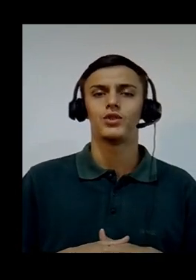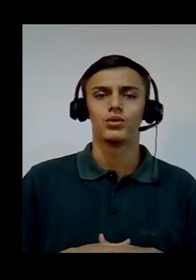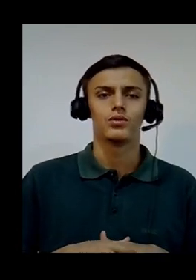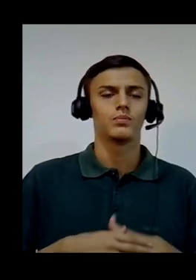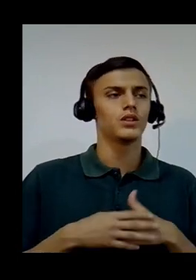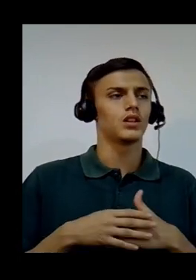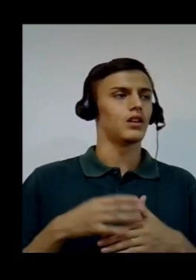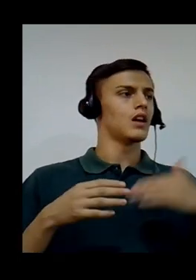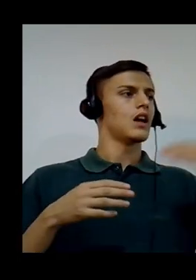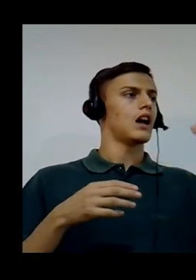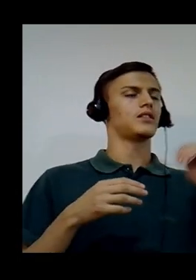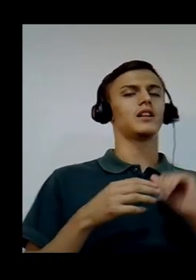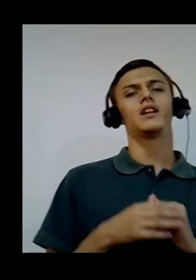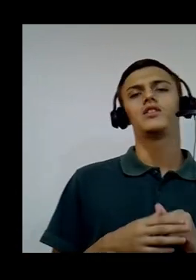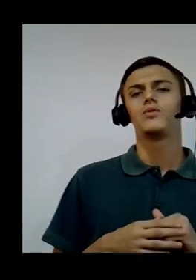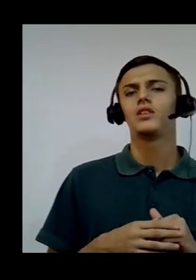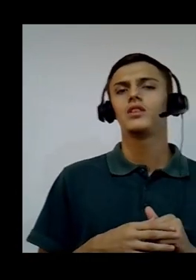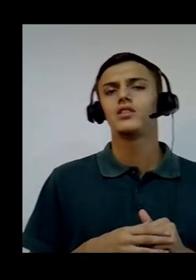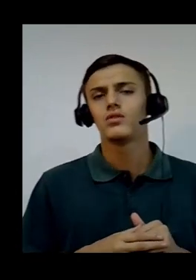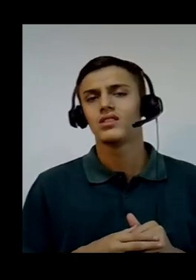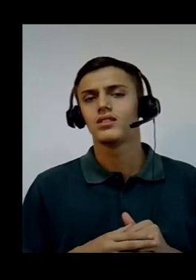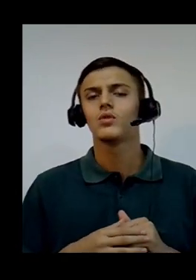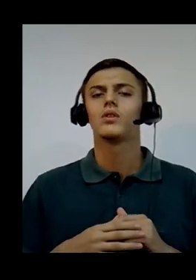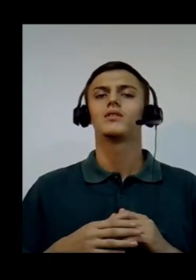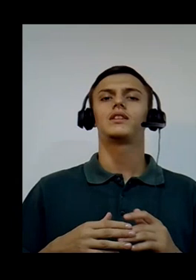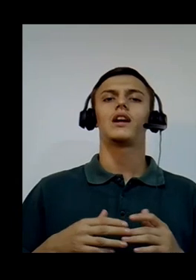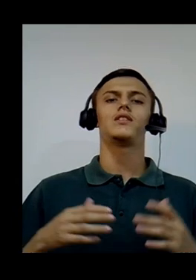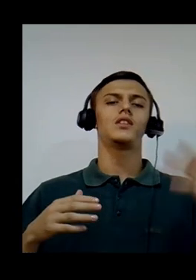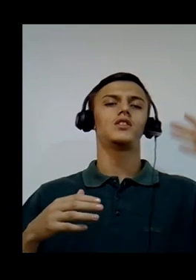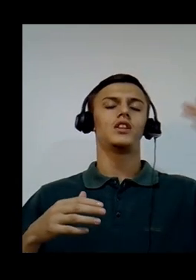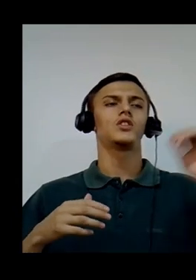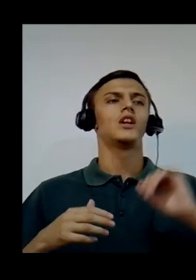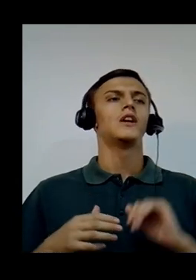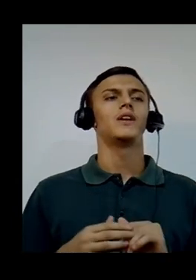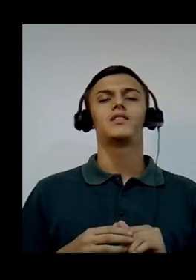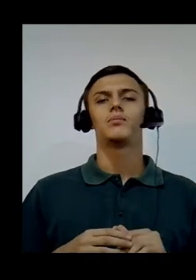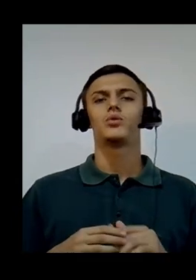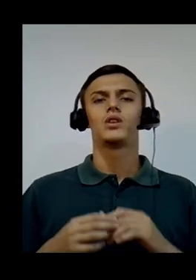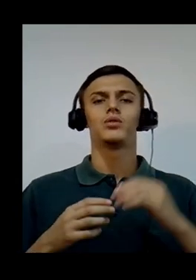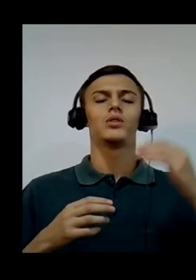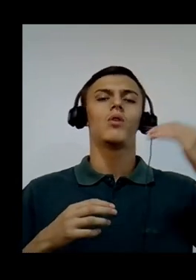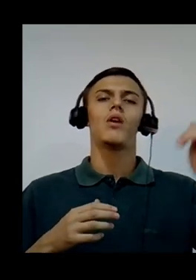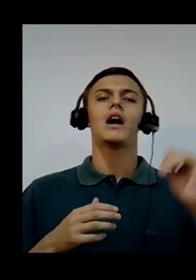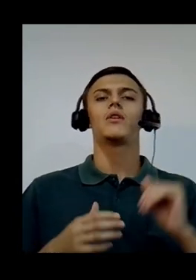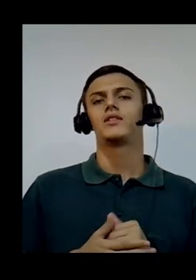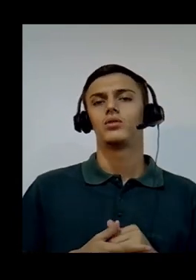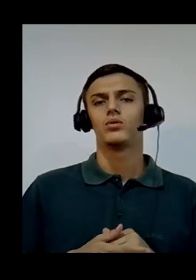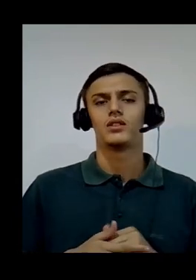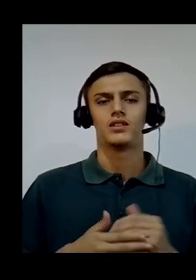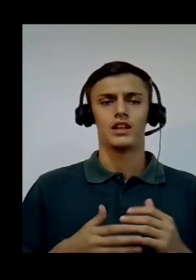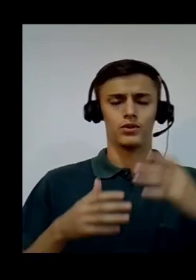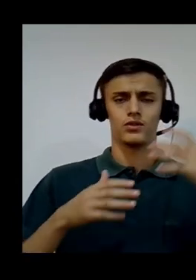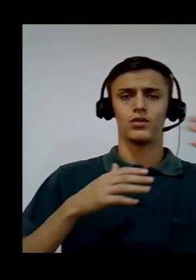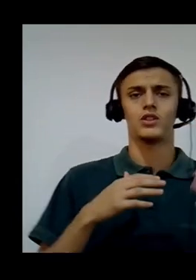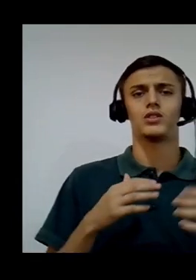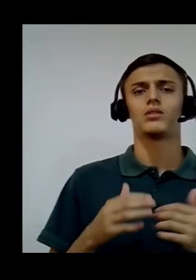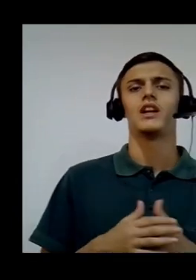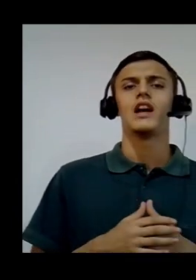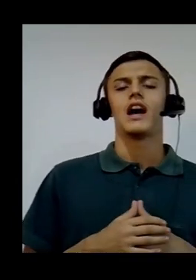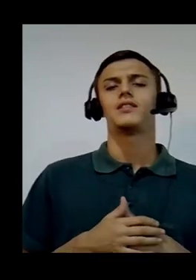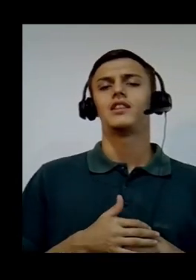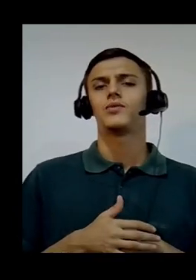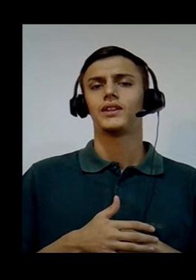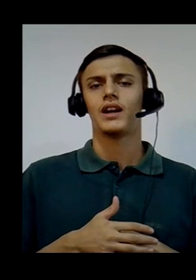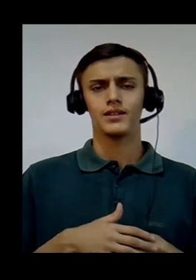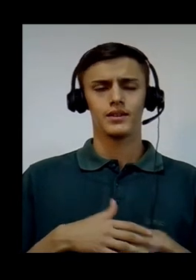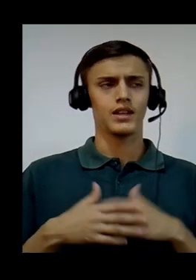rotina de trabalho de todos. Por quê? Há cerca aí de 20, 25 anos atrás, tinha gente, né, se machucando igual água nas indústrias, né? Possivelmente tendo